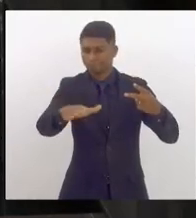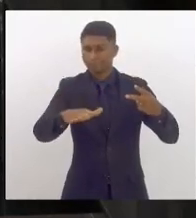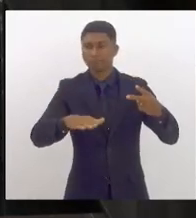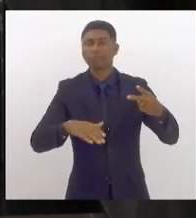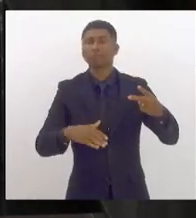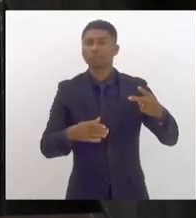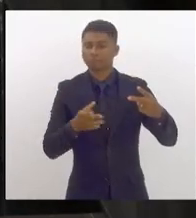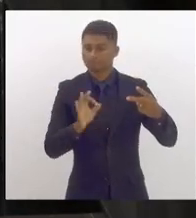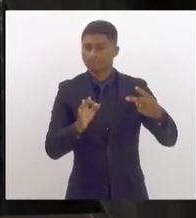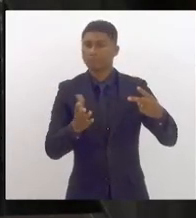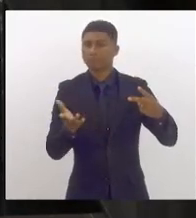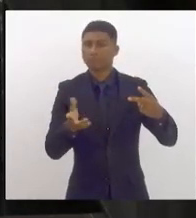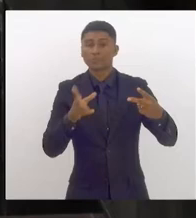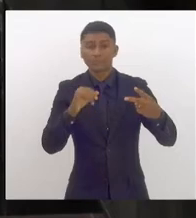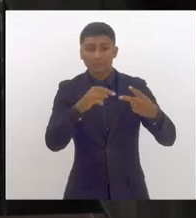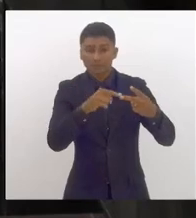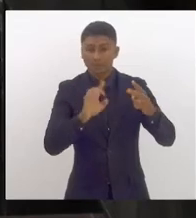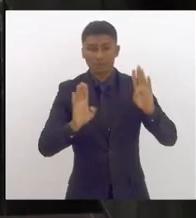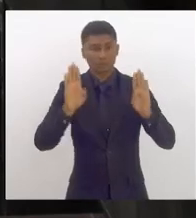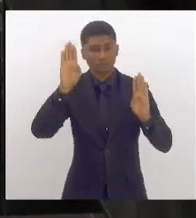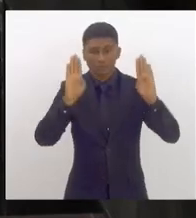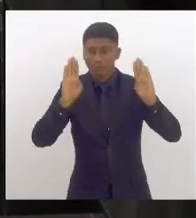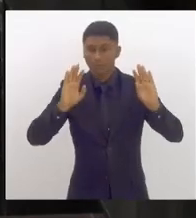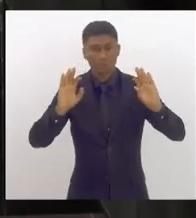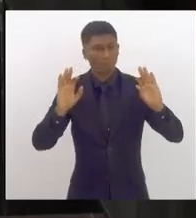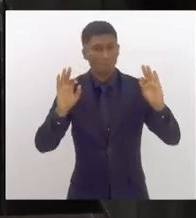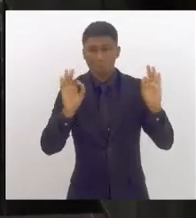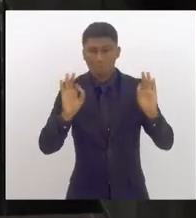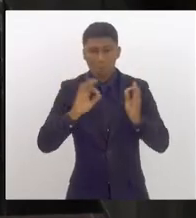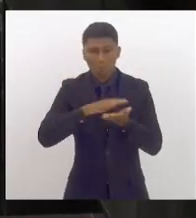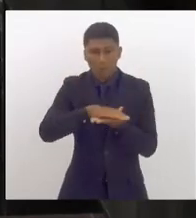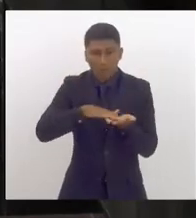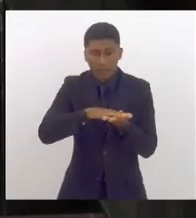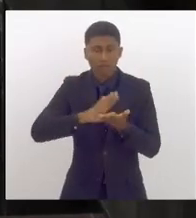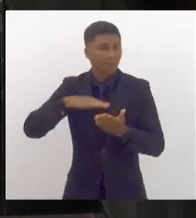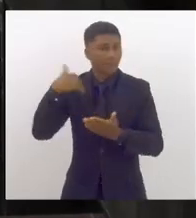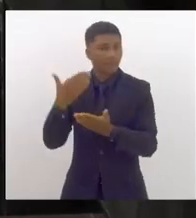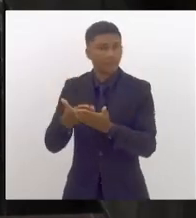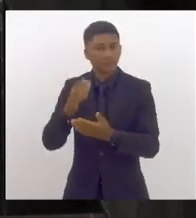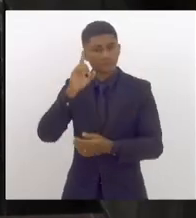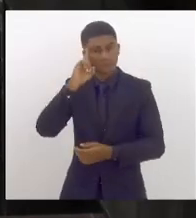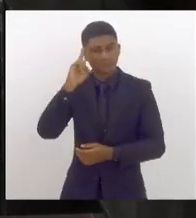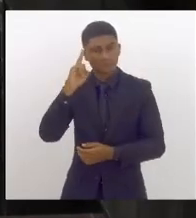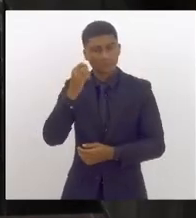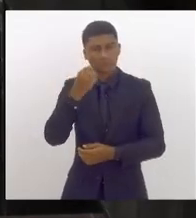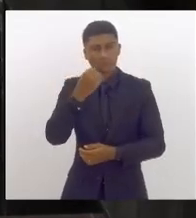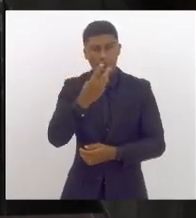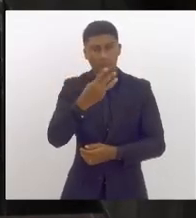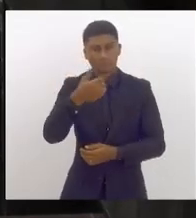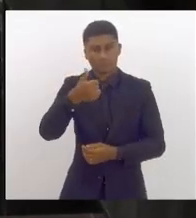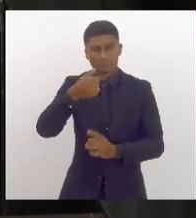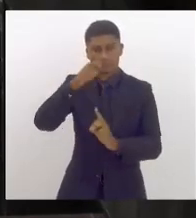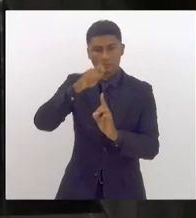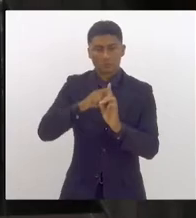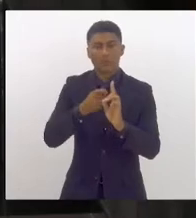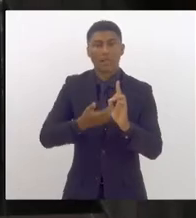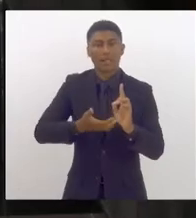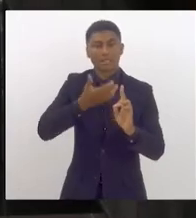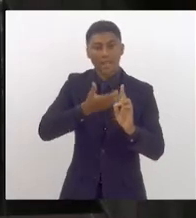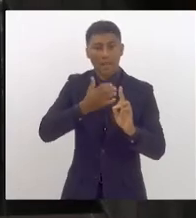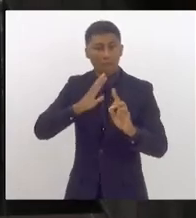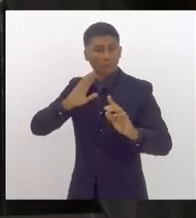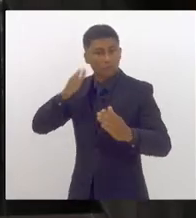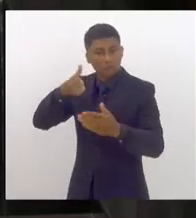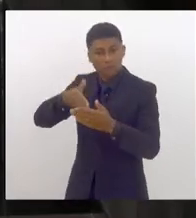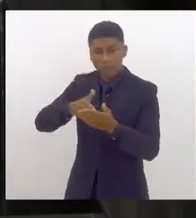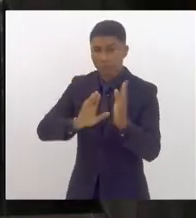se essa licitação não ocorrer até 31 de 12 de de 22 horas que